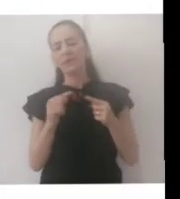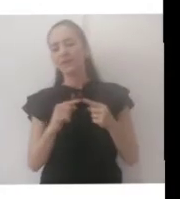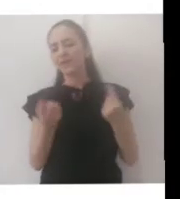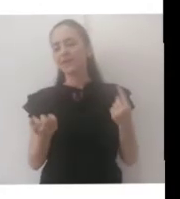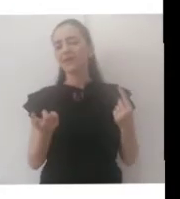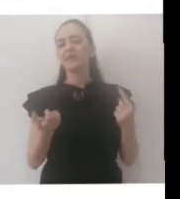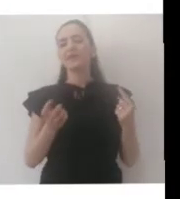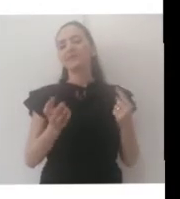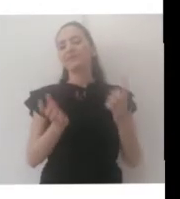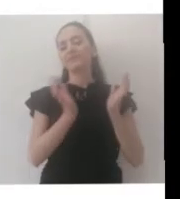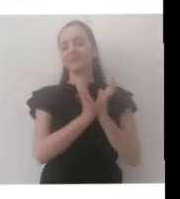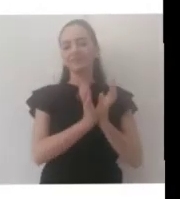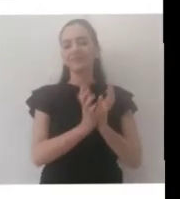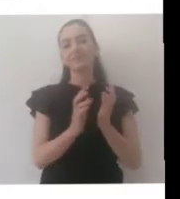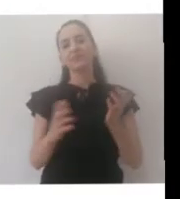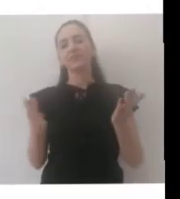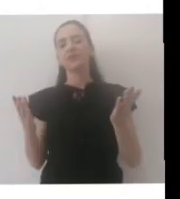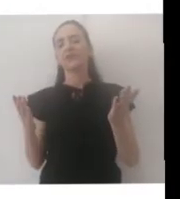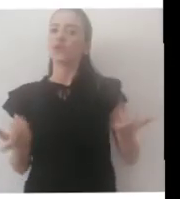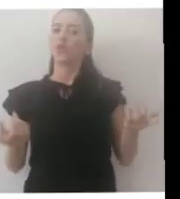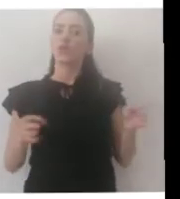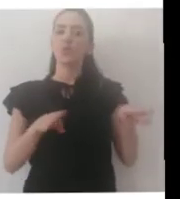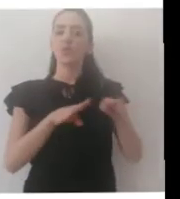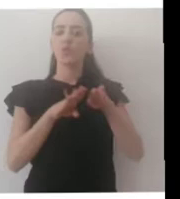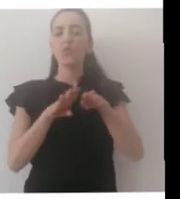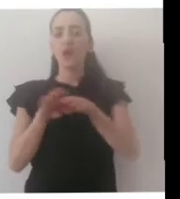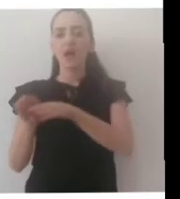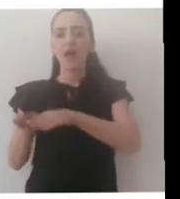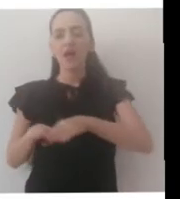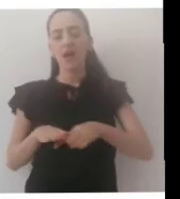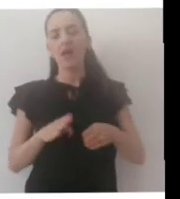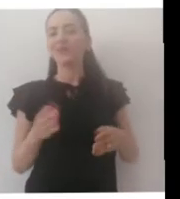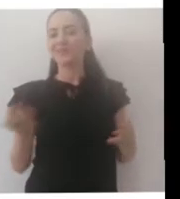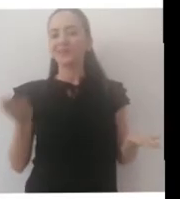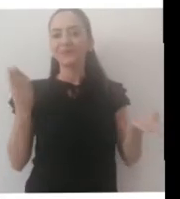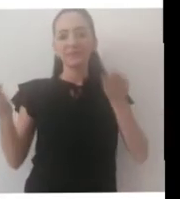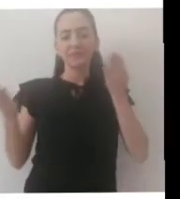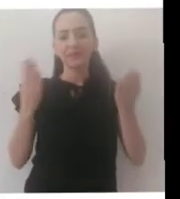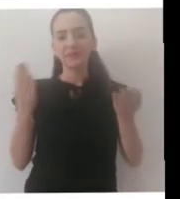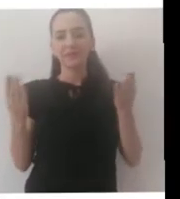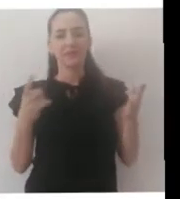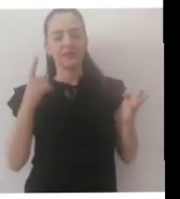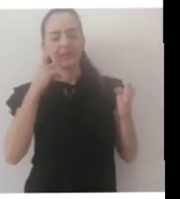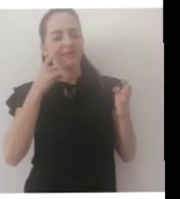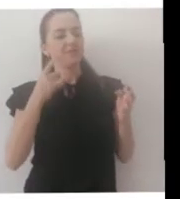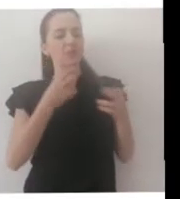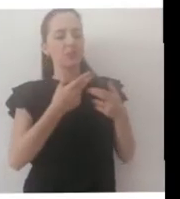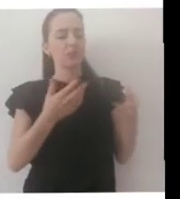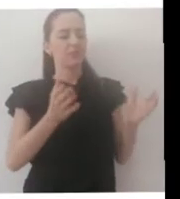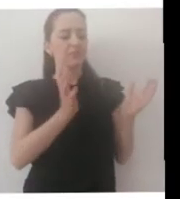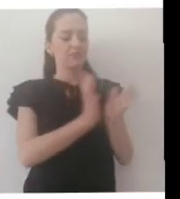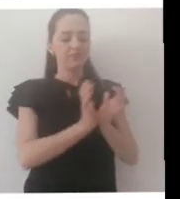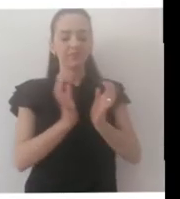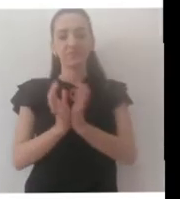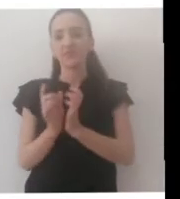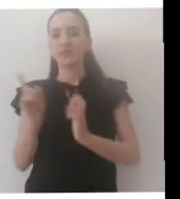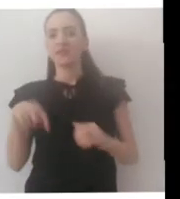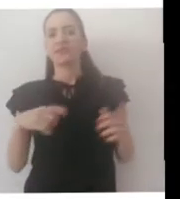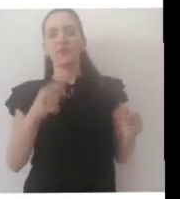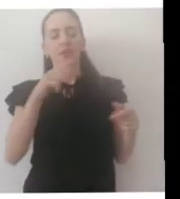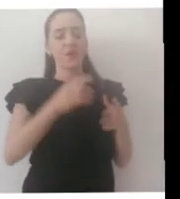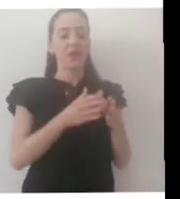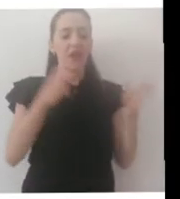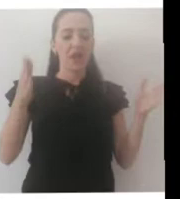comparação, classificação das coisas, ou seja, em grande ou pequeno. Esse tipo de classificação tem a ver com